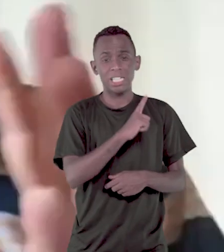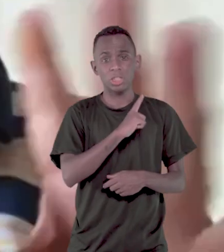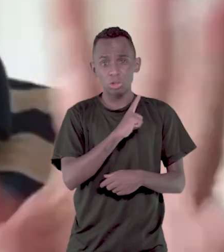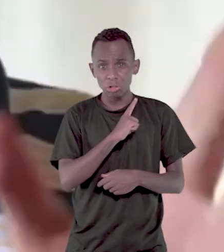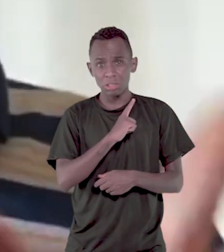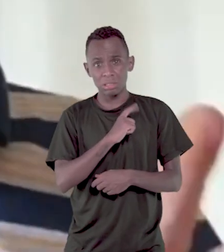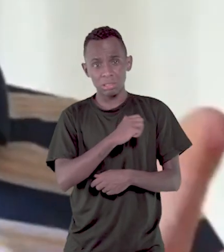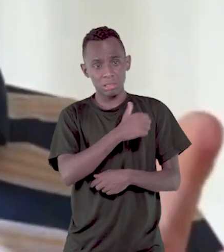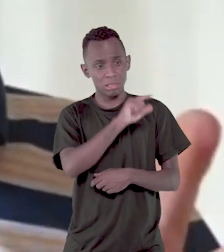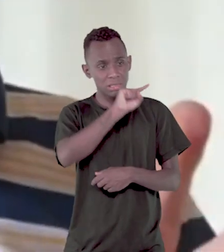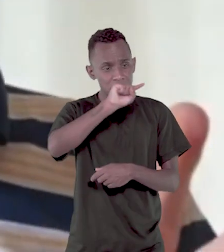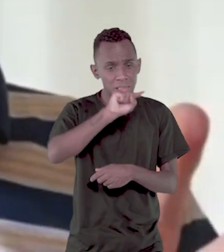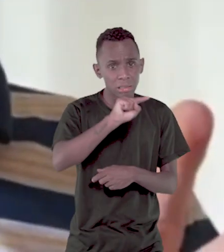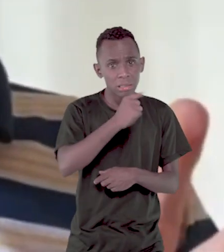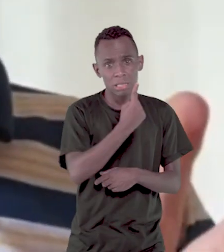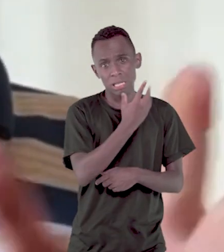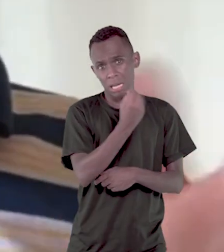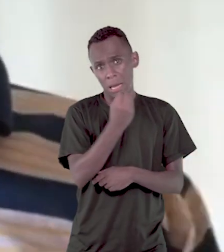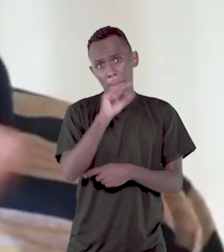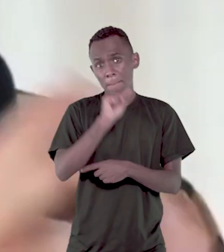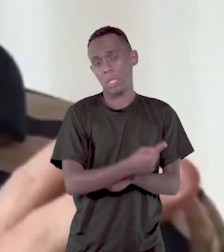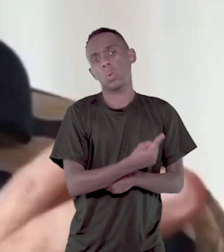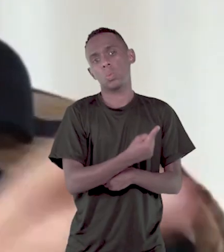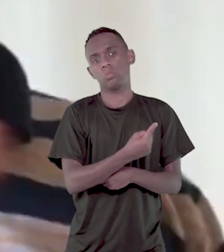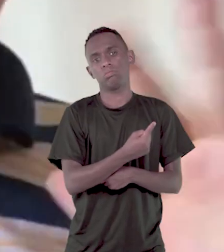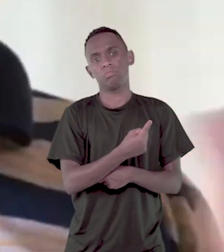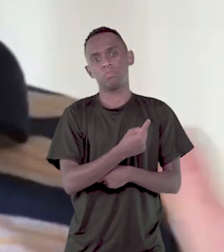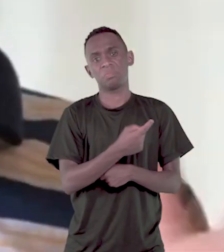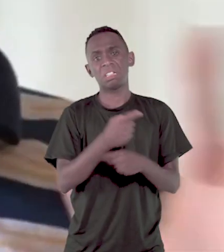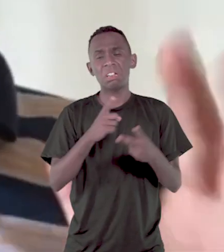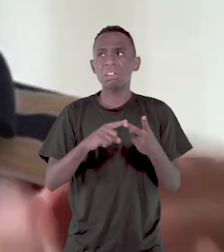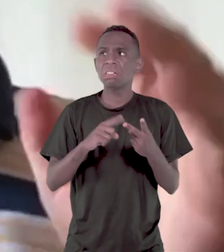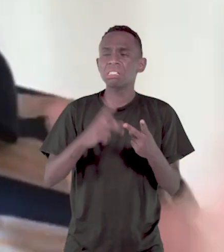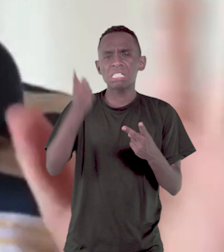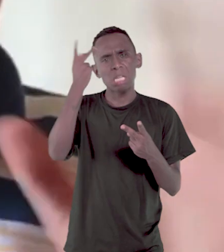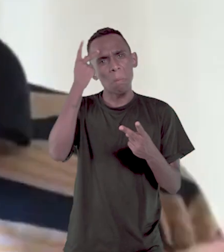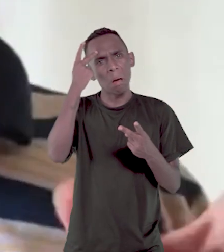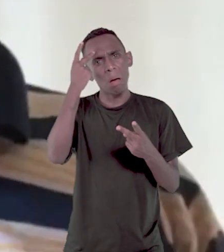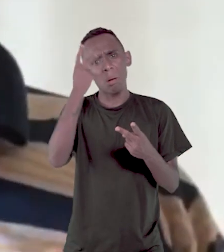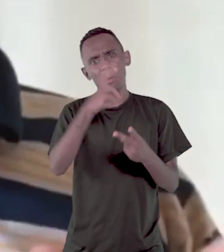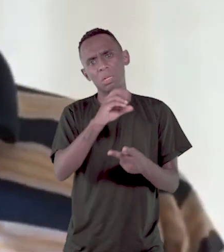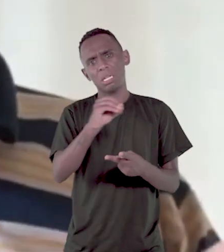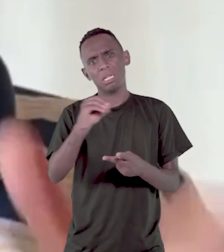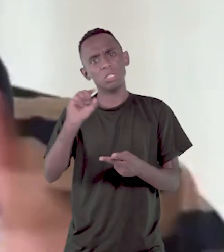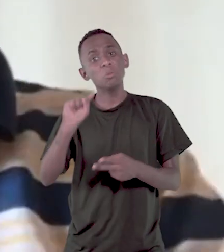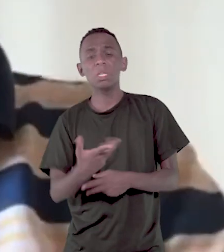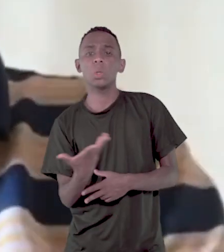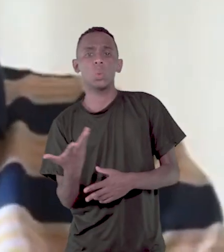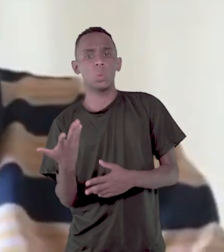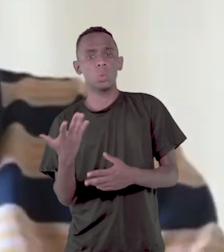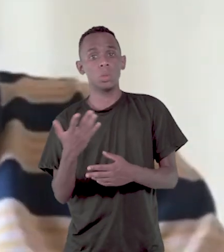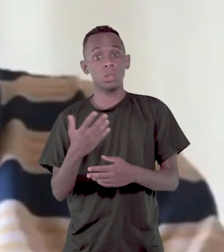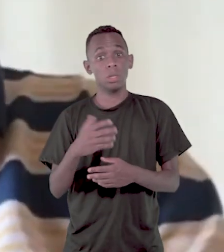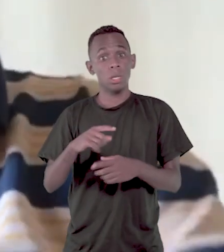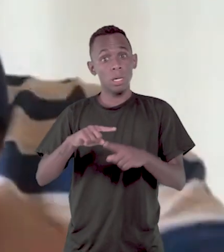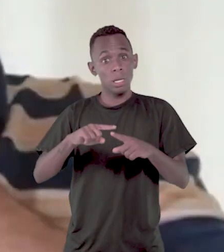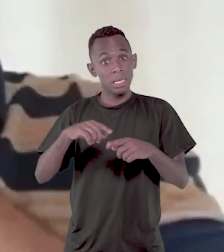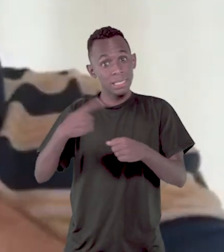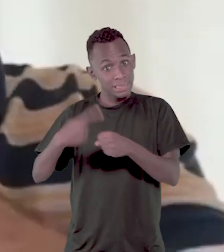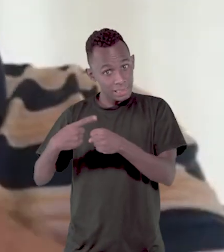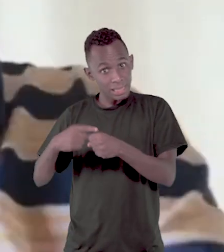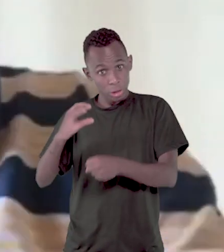mais ou menos, tinha 100 mil habitantes. São Paulo tinha mais ou menos 500 milhões de habitantes. E Cataguases